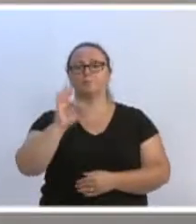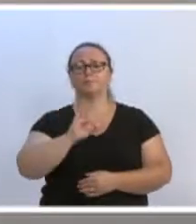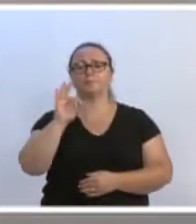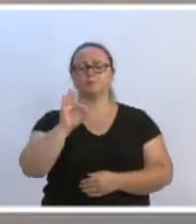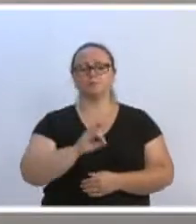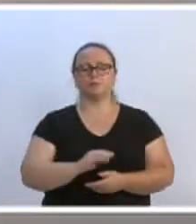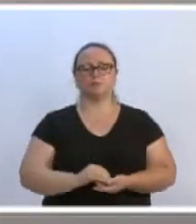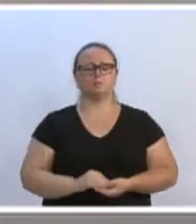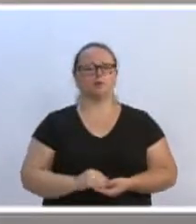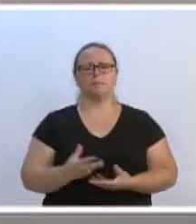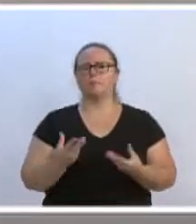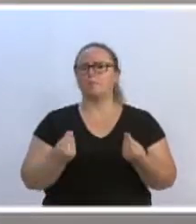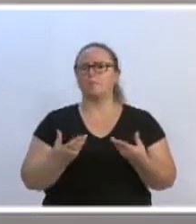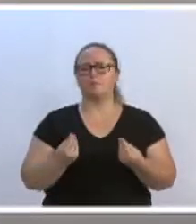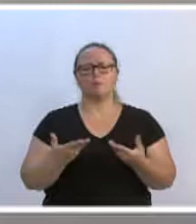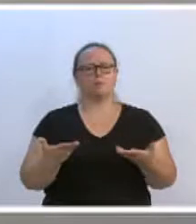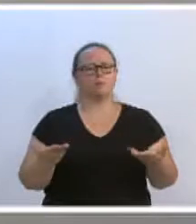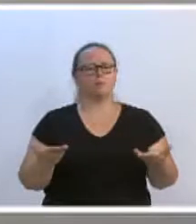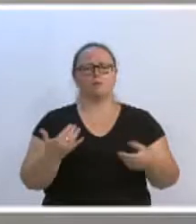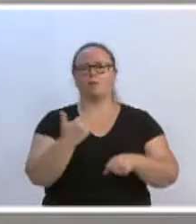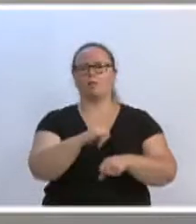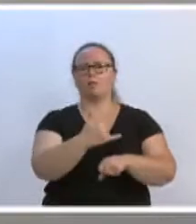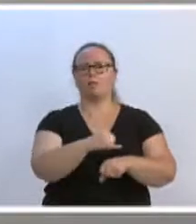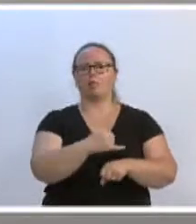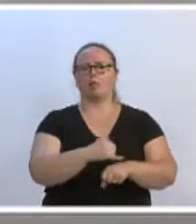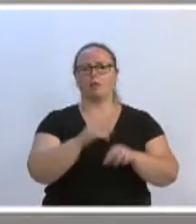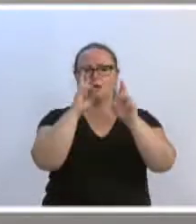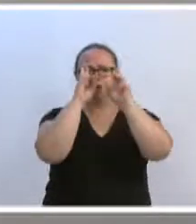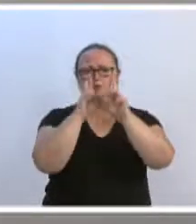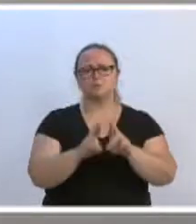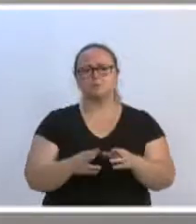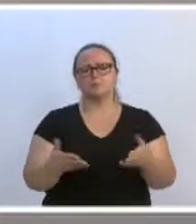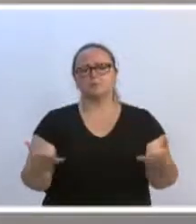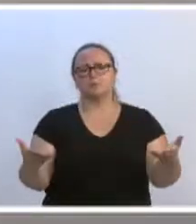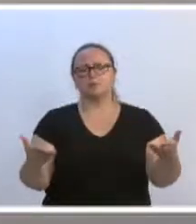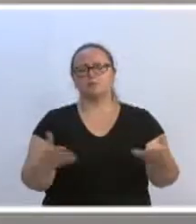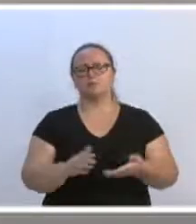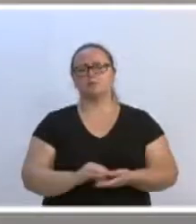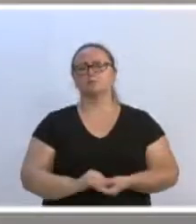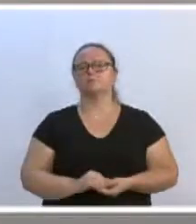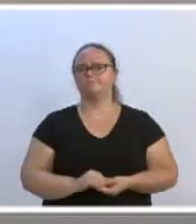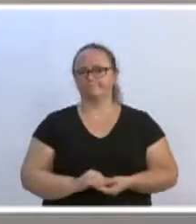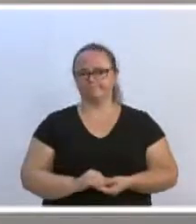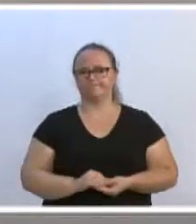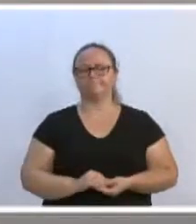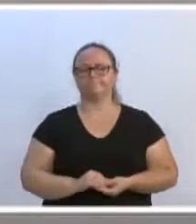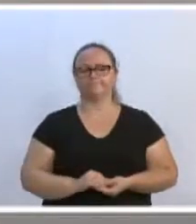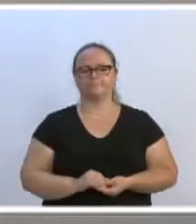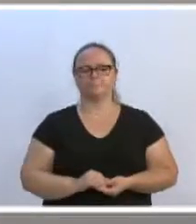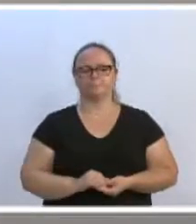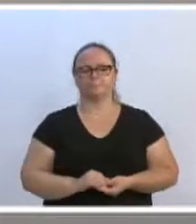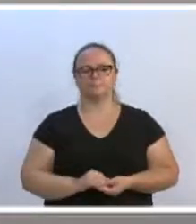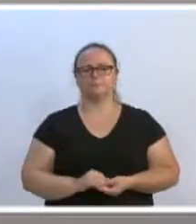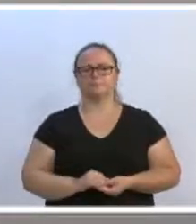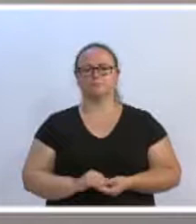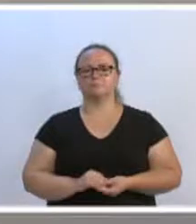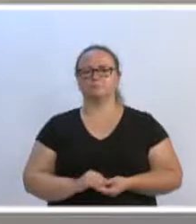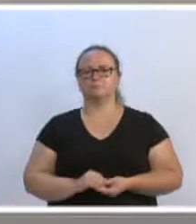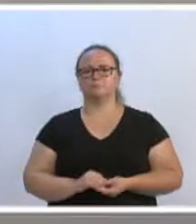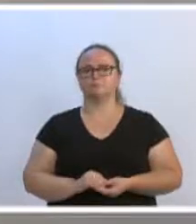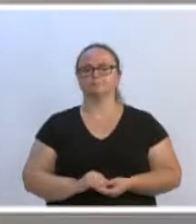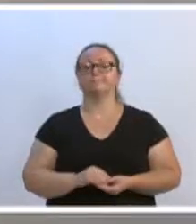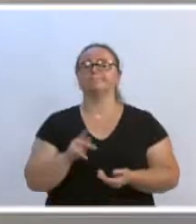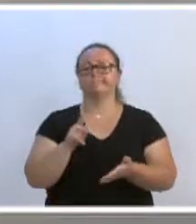de falta os agendamentos de consultas e procedimentos médicos realmente